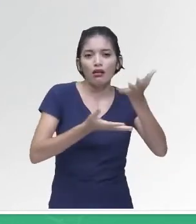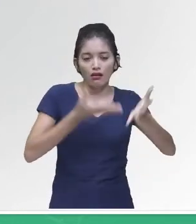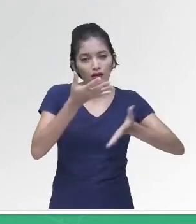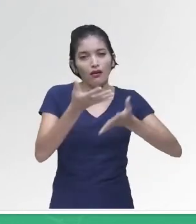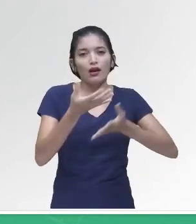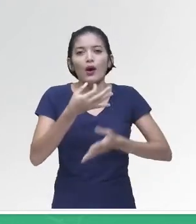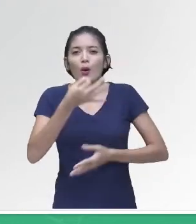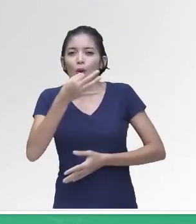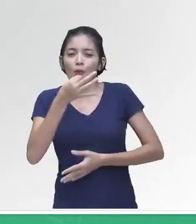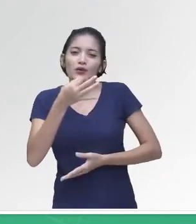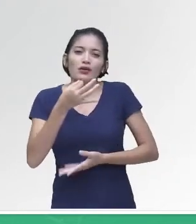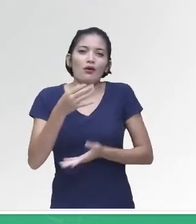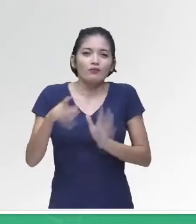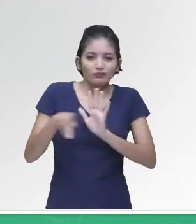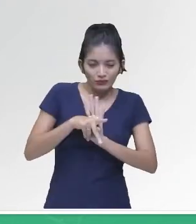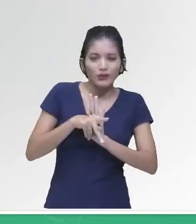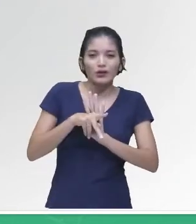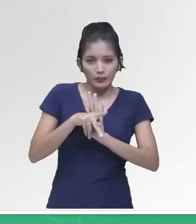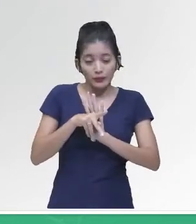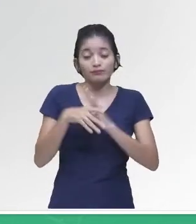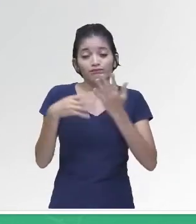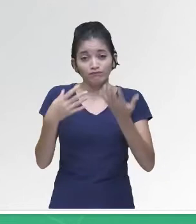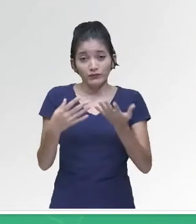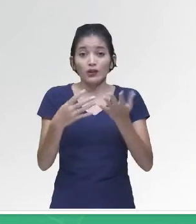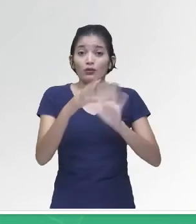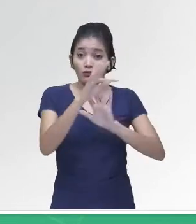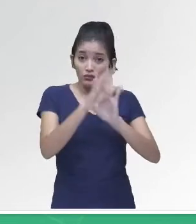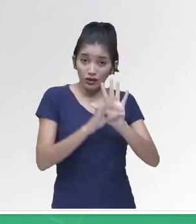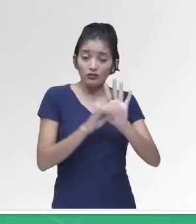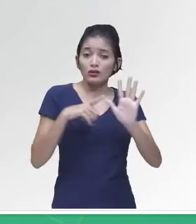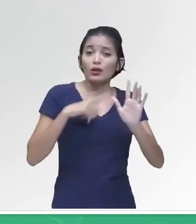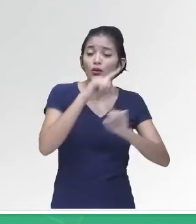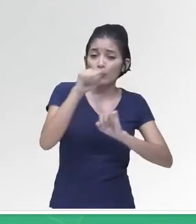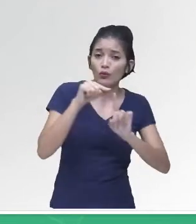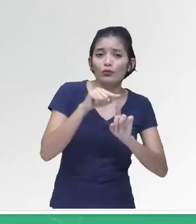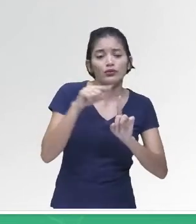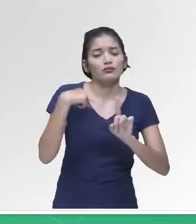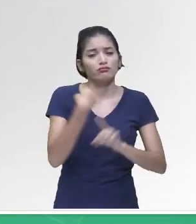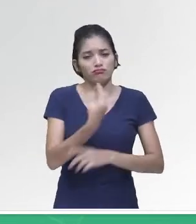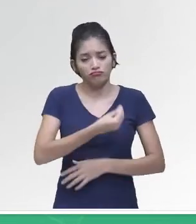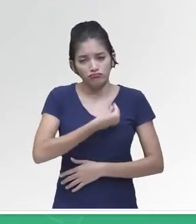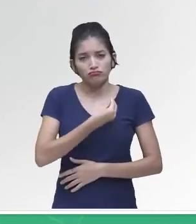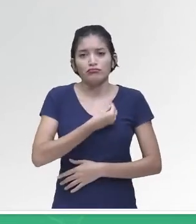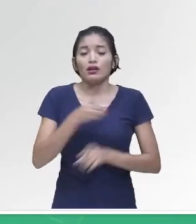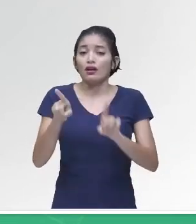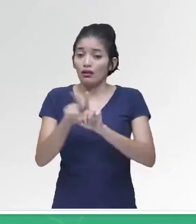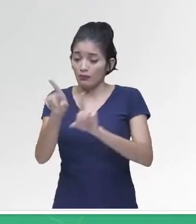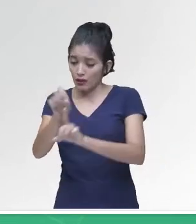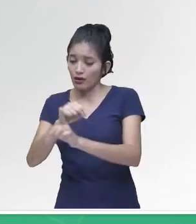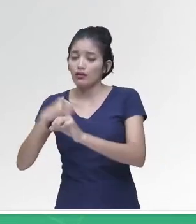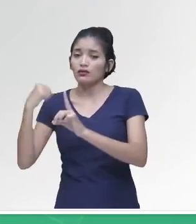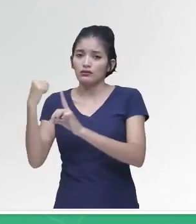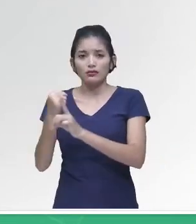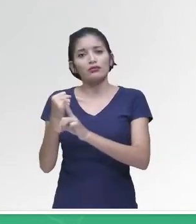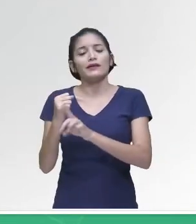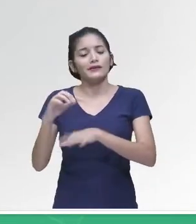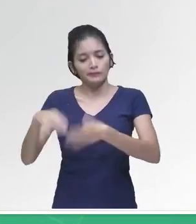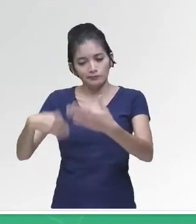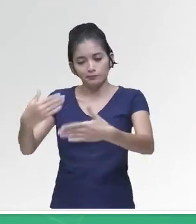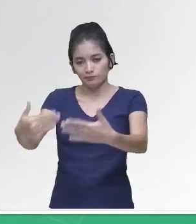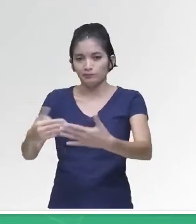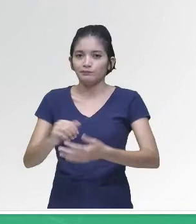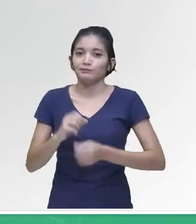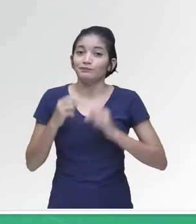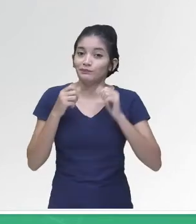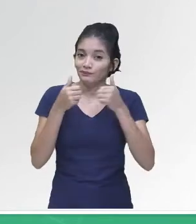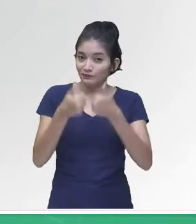opinião socialmente. É essa a função desse texto na nossa vida, na sociedade e assim por diante,